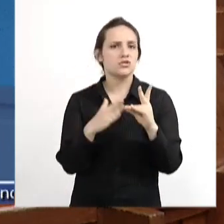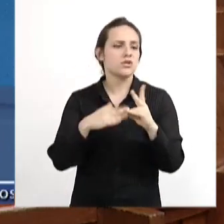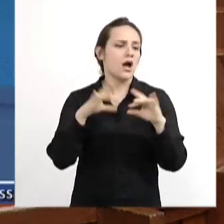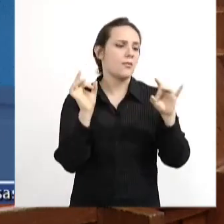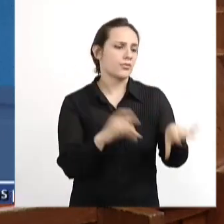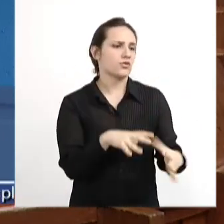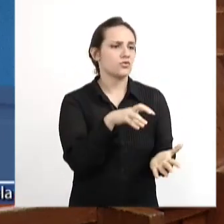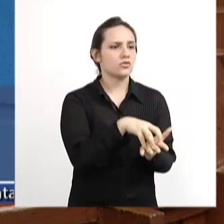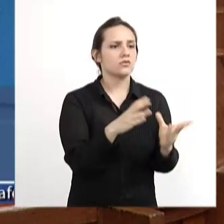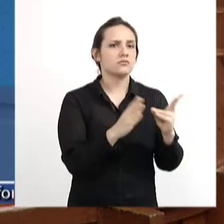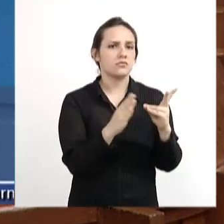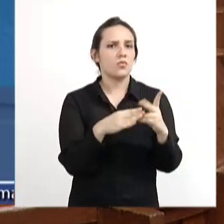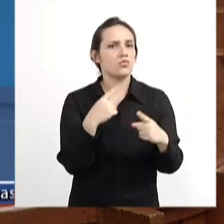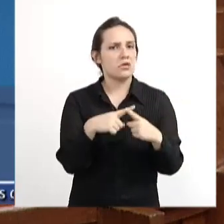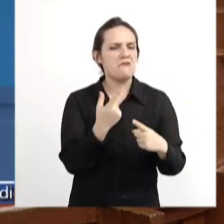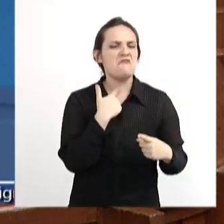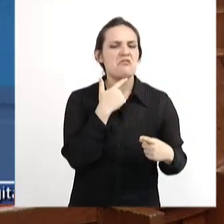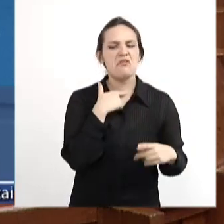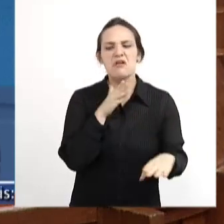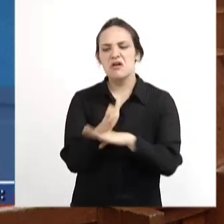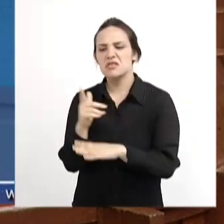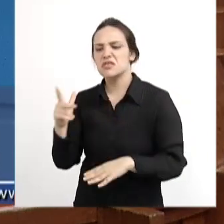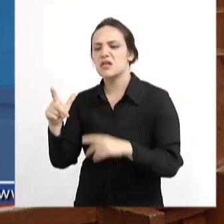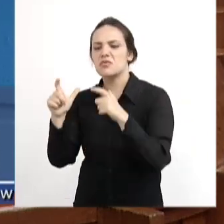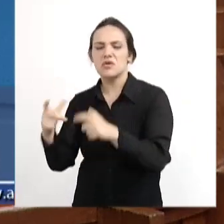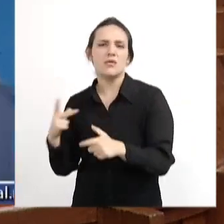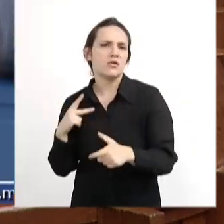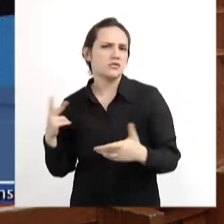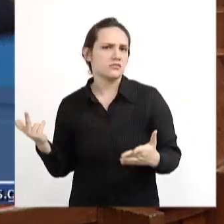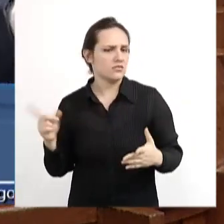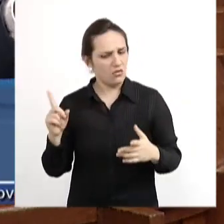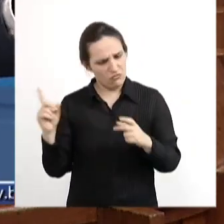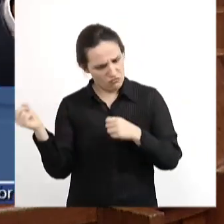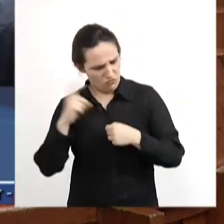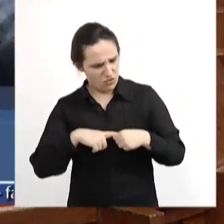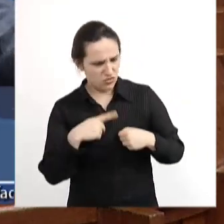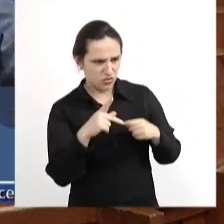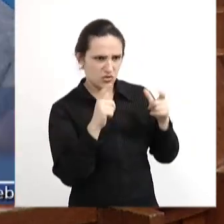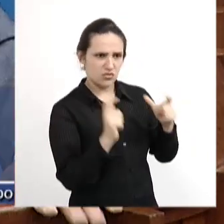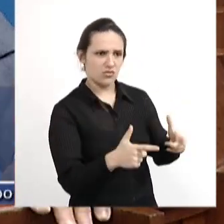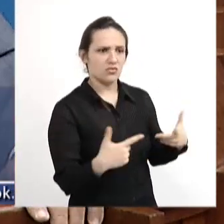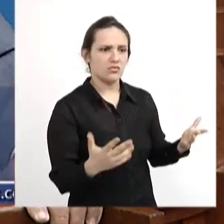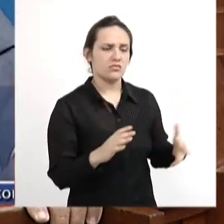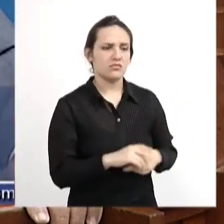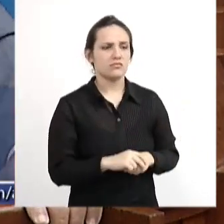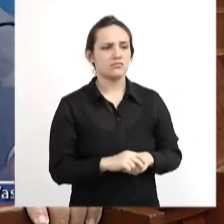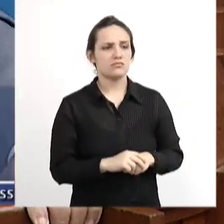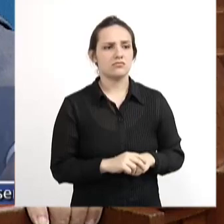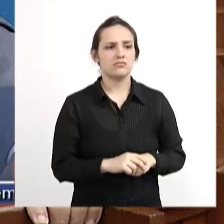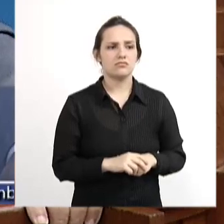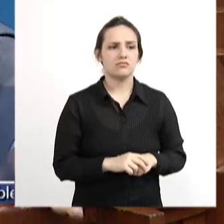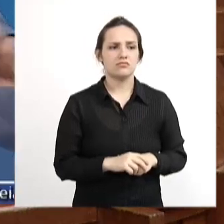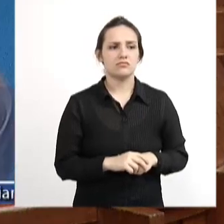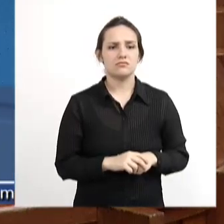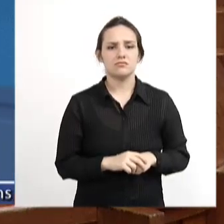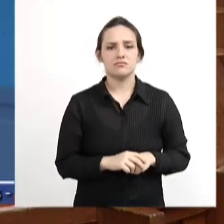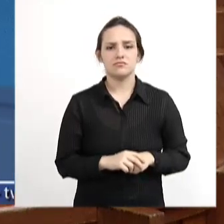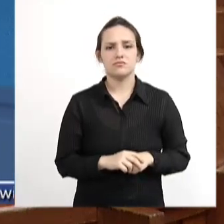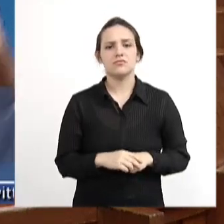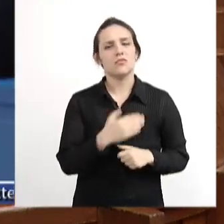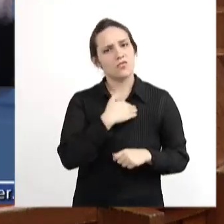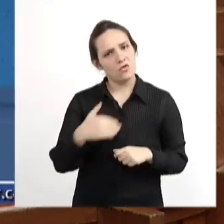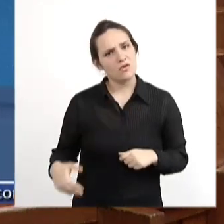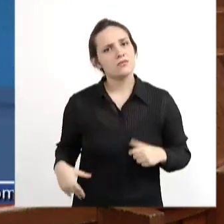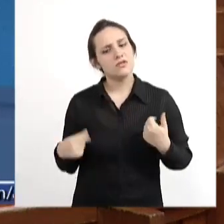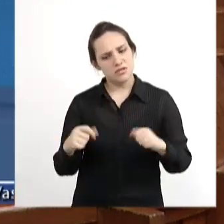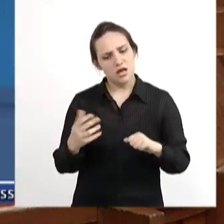sua propriedade e invade propriedade privada. Volta para as aldeias de onde saiu e recebe as cestas básicas normal. Ou então o governo tem que